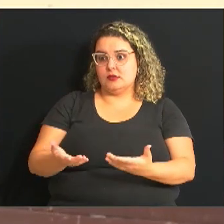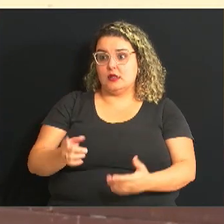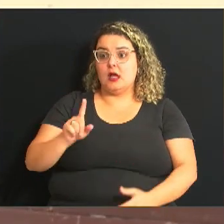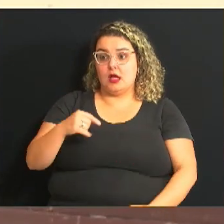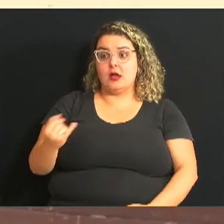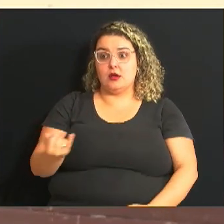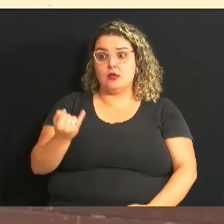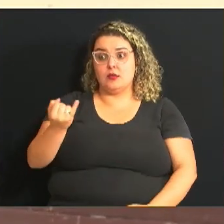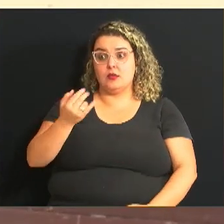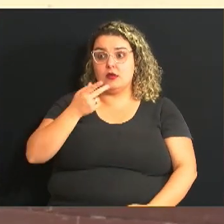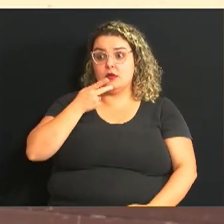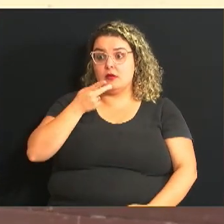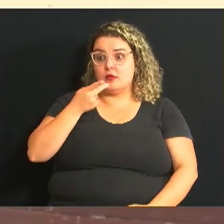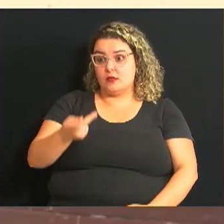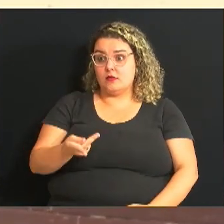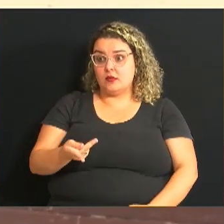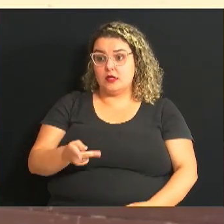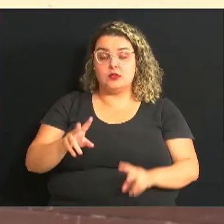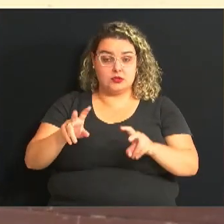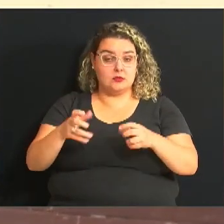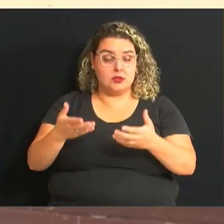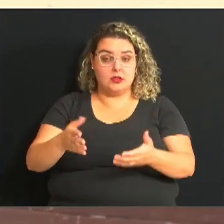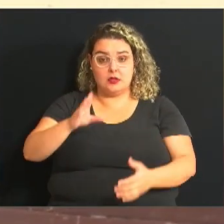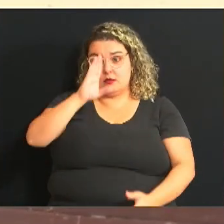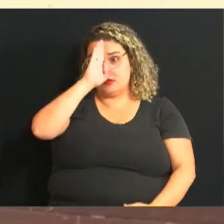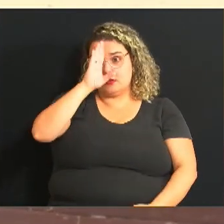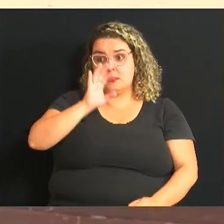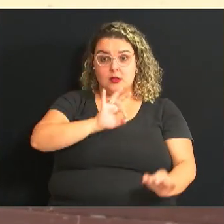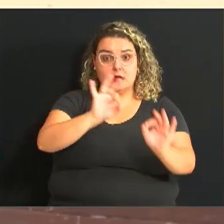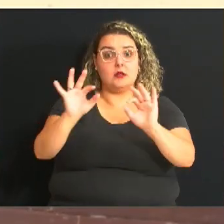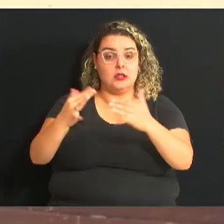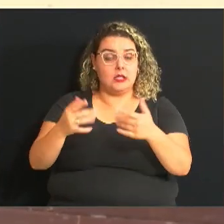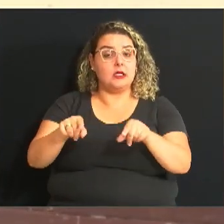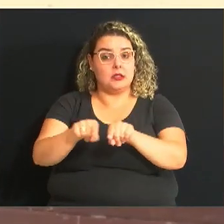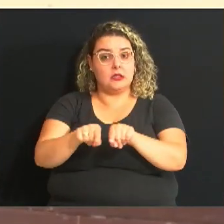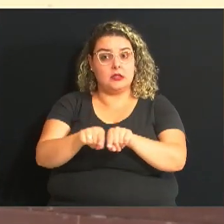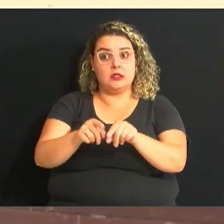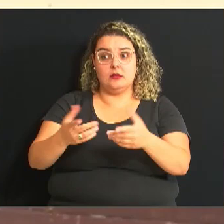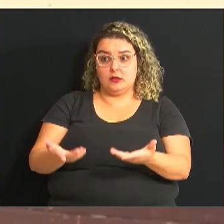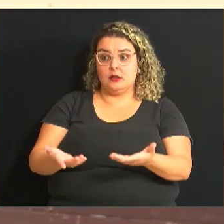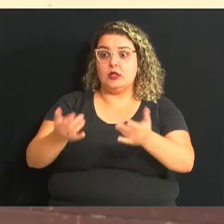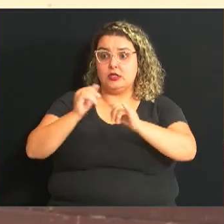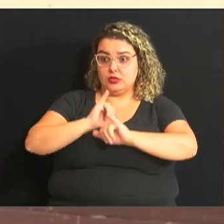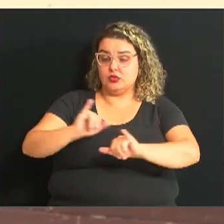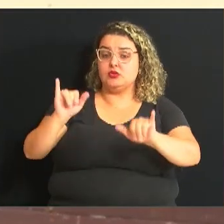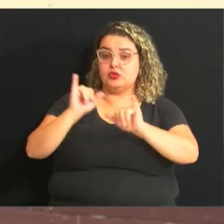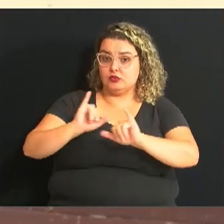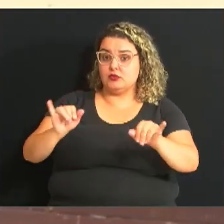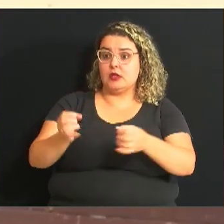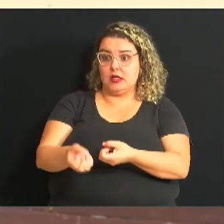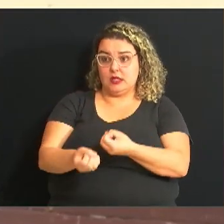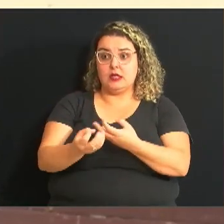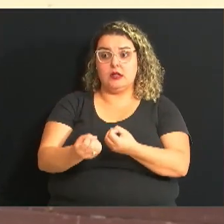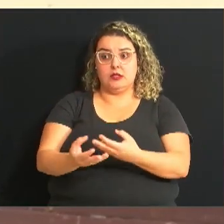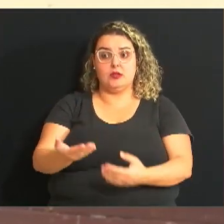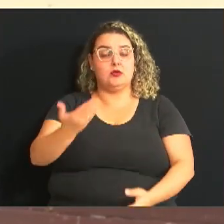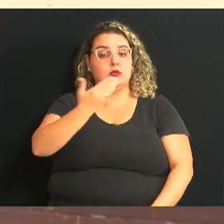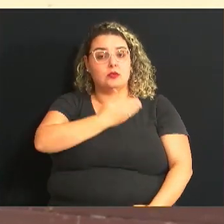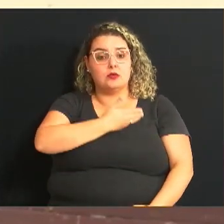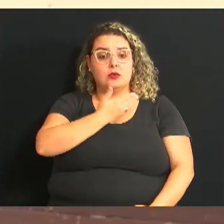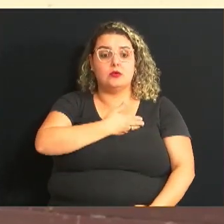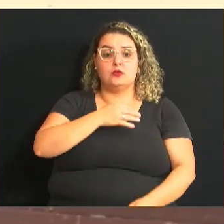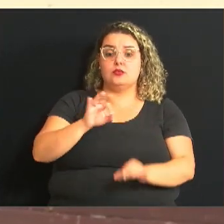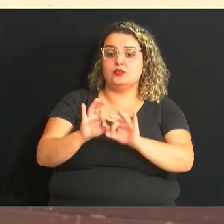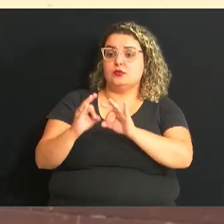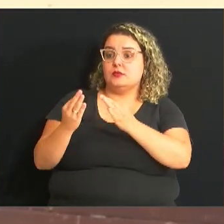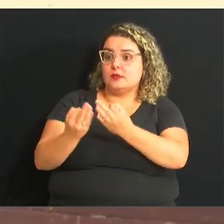gente falar sobre isso e, principalmente, quem está nos assistindo, também divulgar essas informações com os amigos, com os parentes,